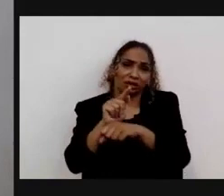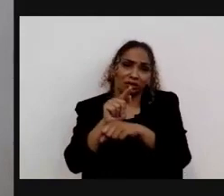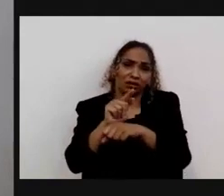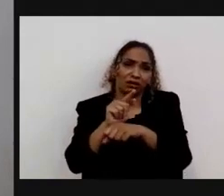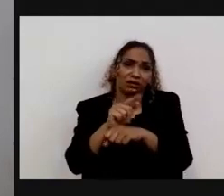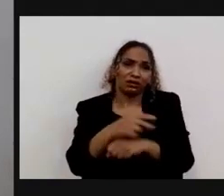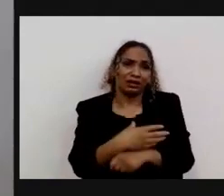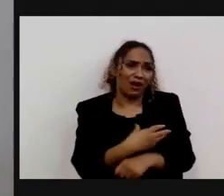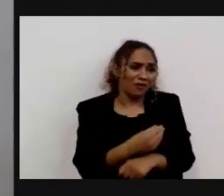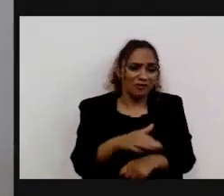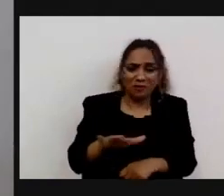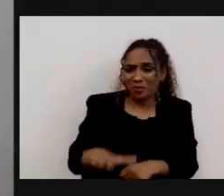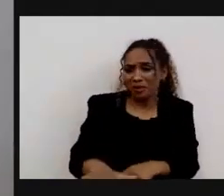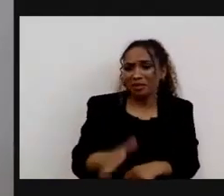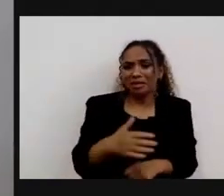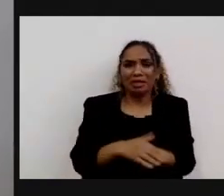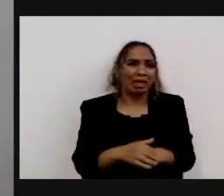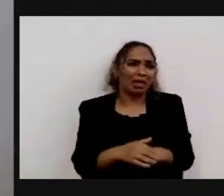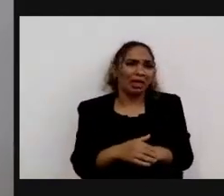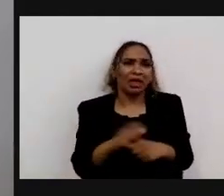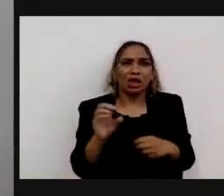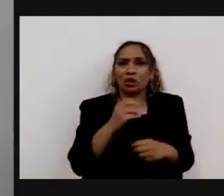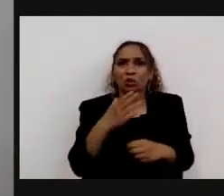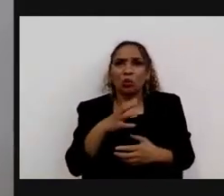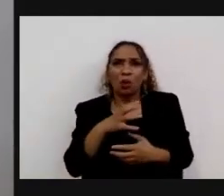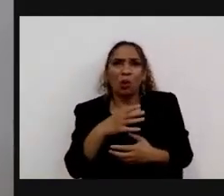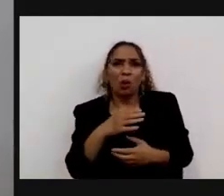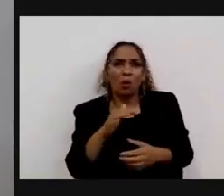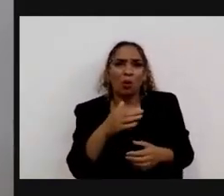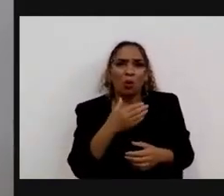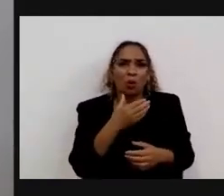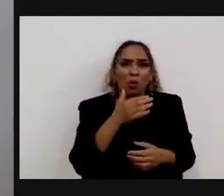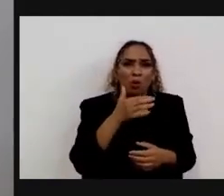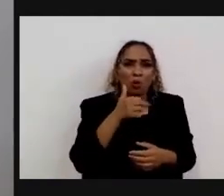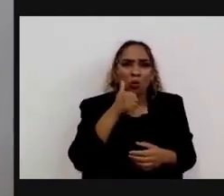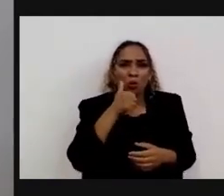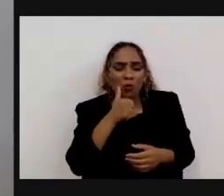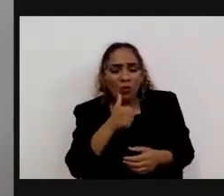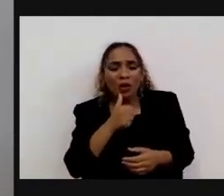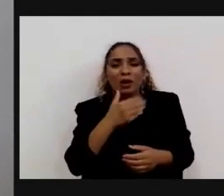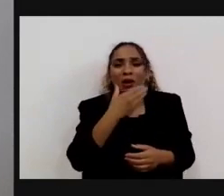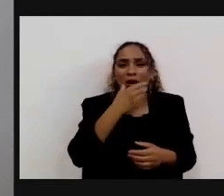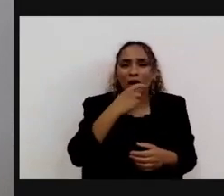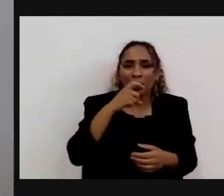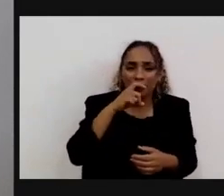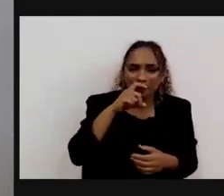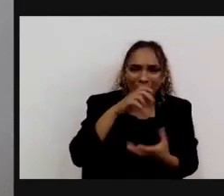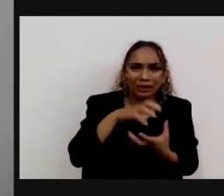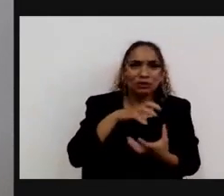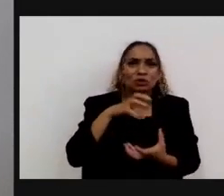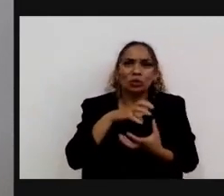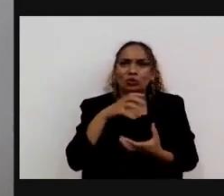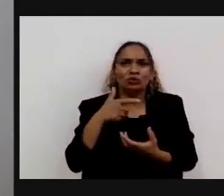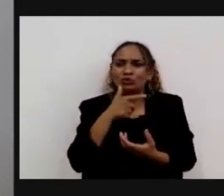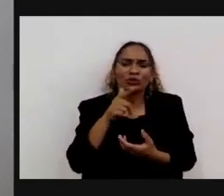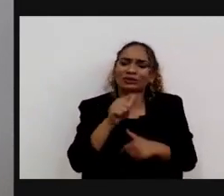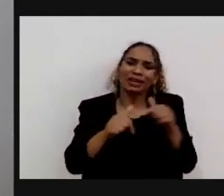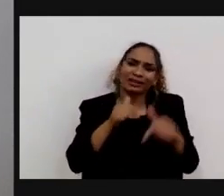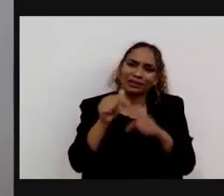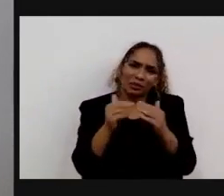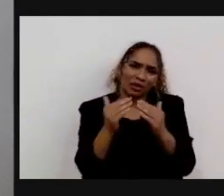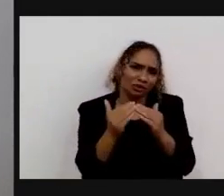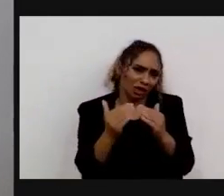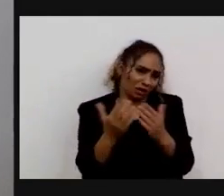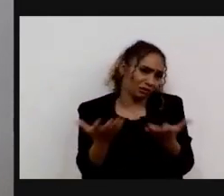é filho pequeno são os pais idosos que moram ali e tal não dá conta gente não consegue trabalhar de casa né e